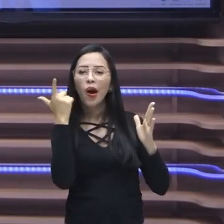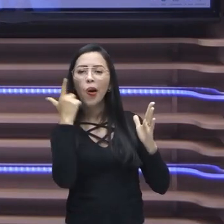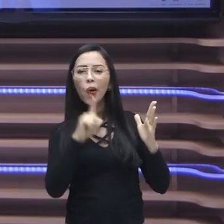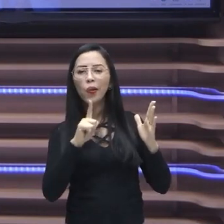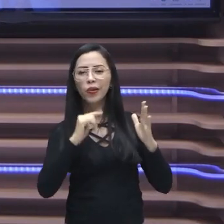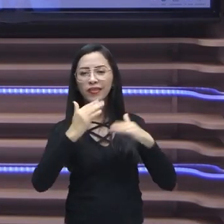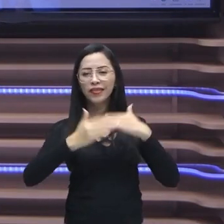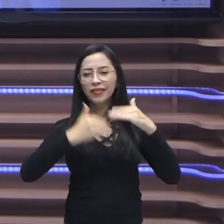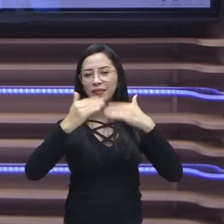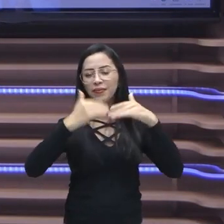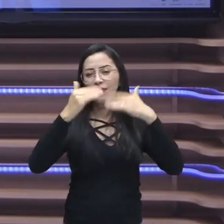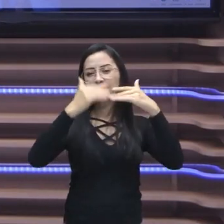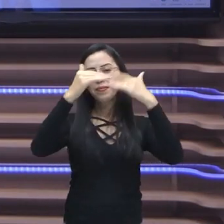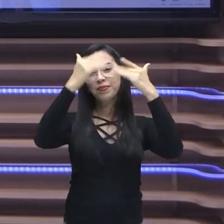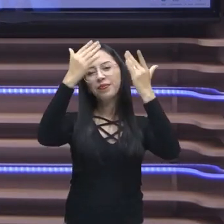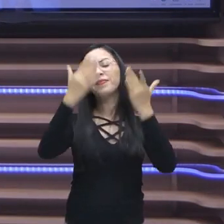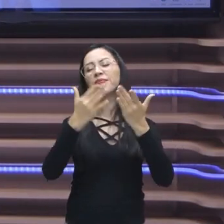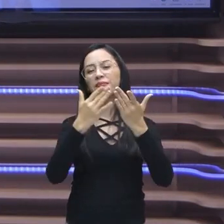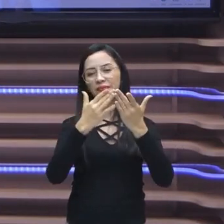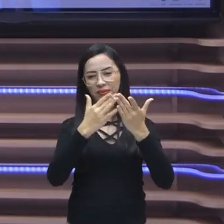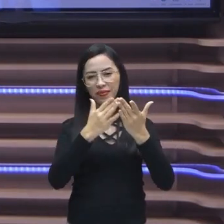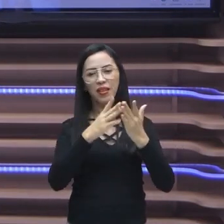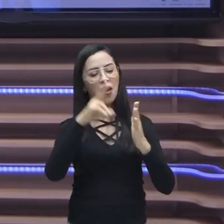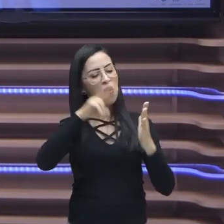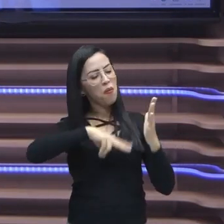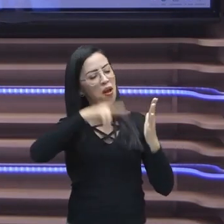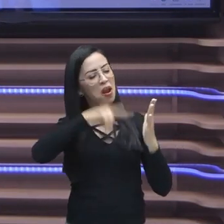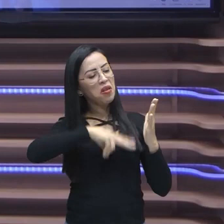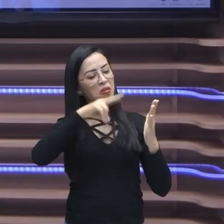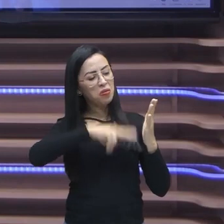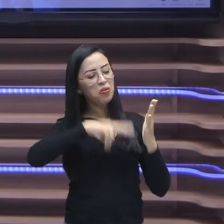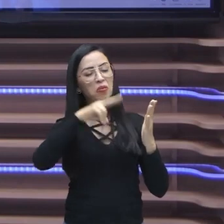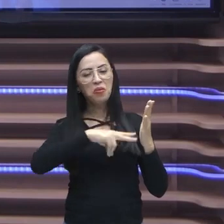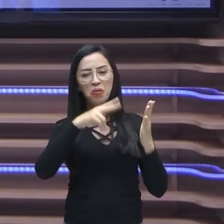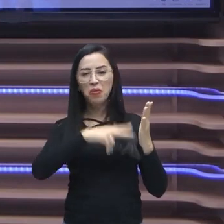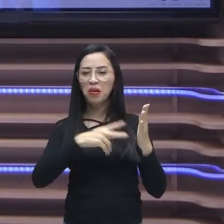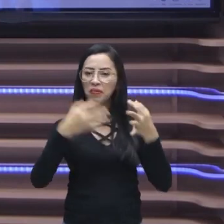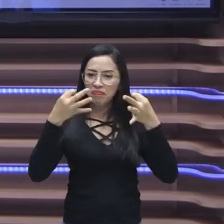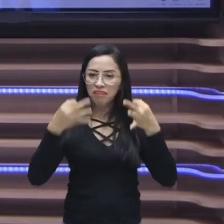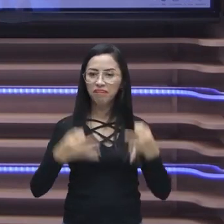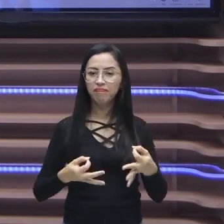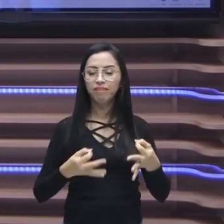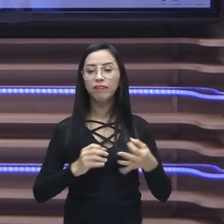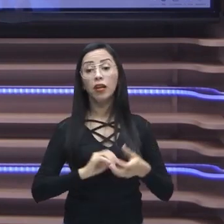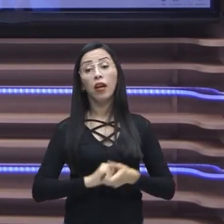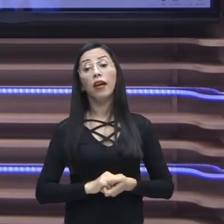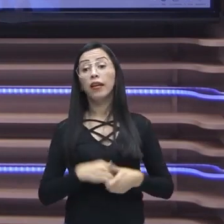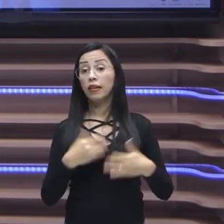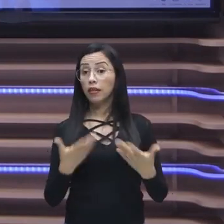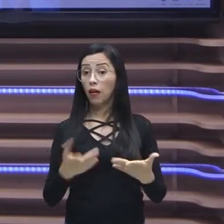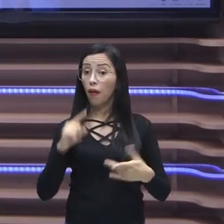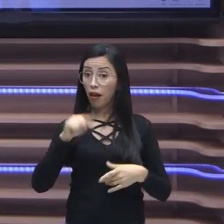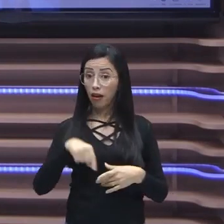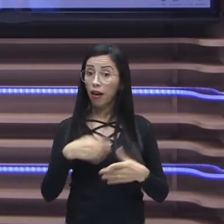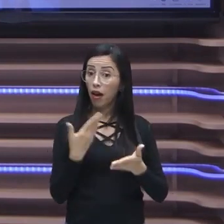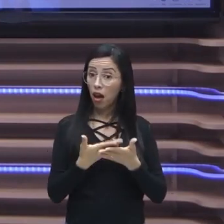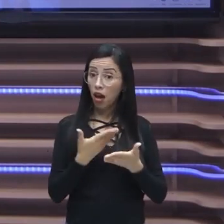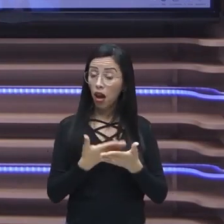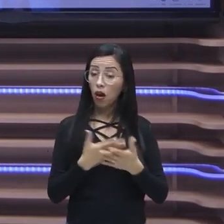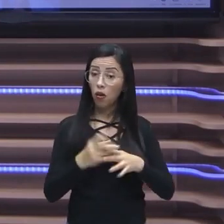leitura e estão garantindo uma leitura proficiente. O objetivo dessa aula é exatamente que vocês